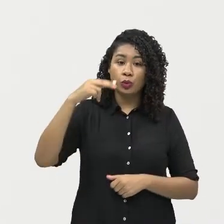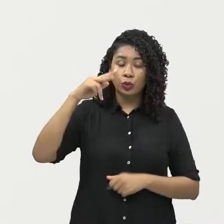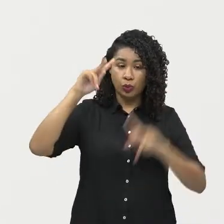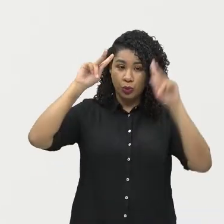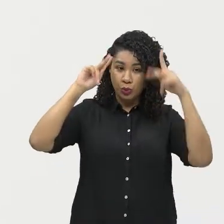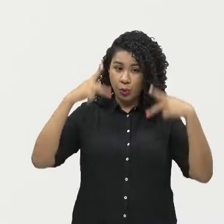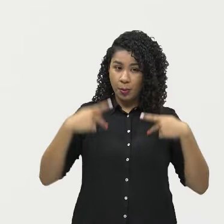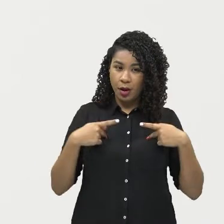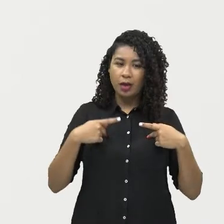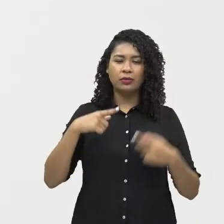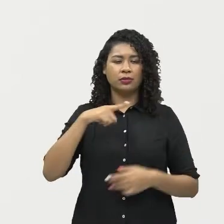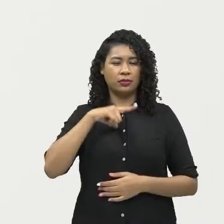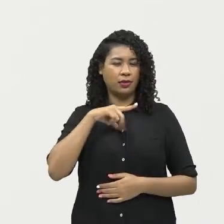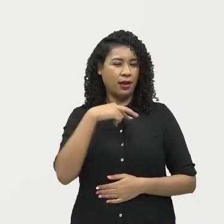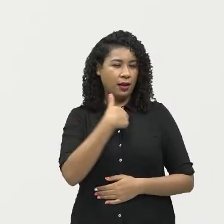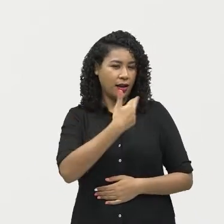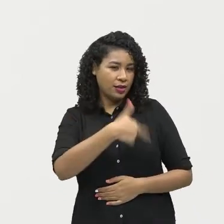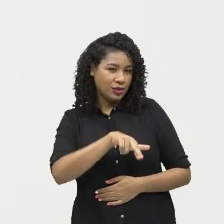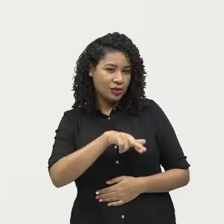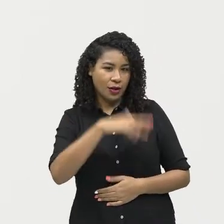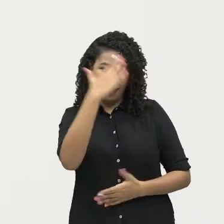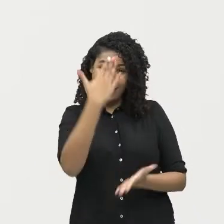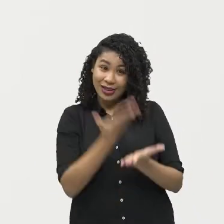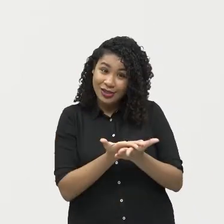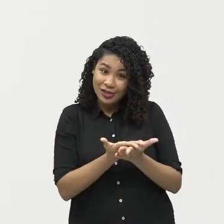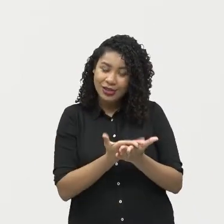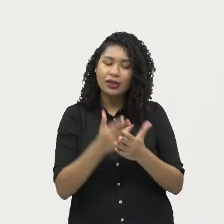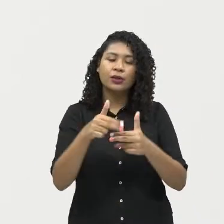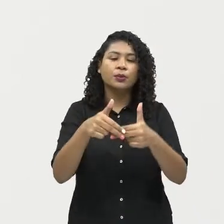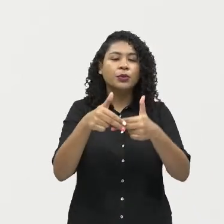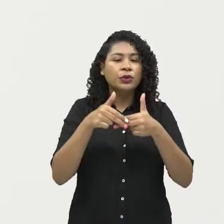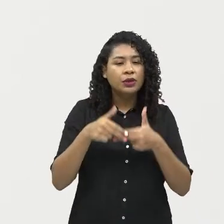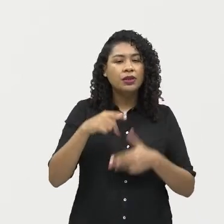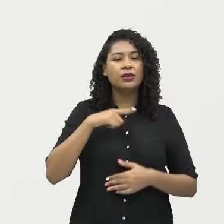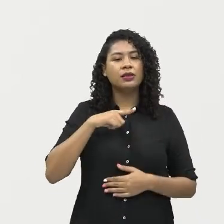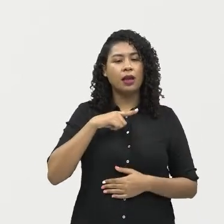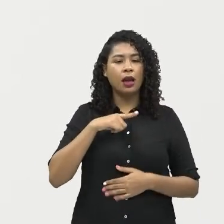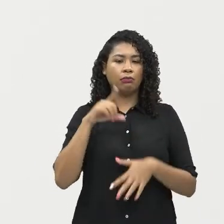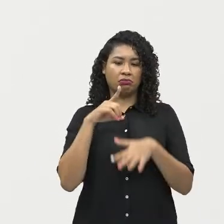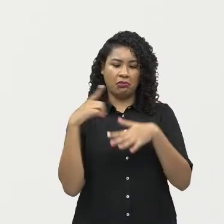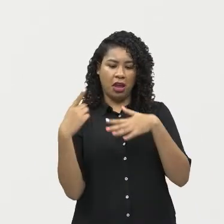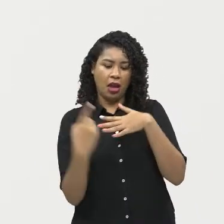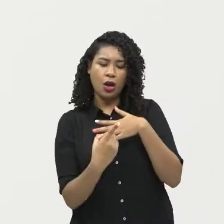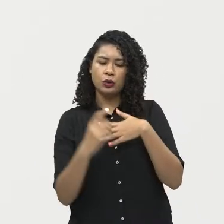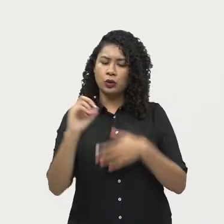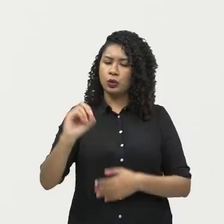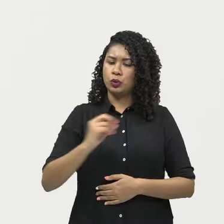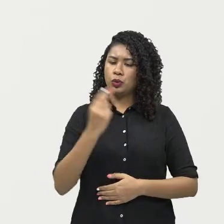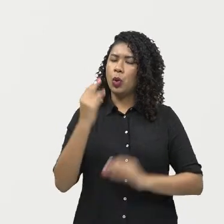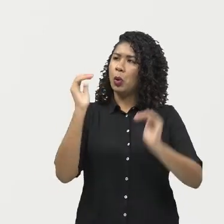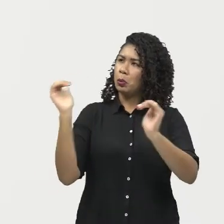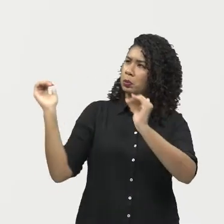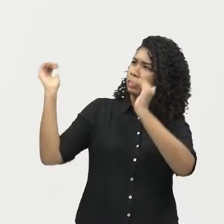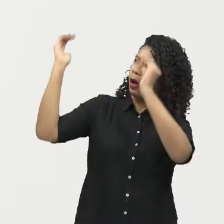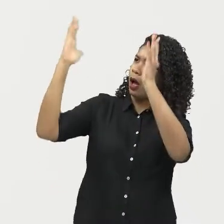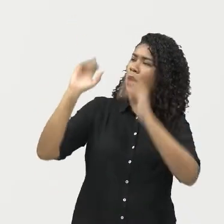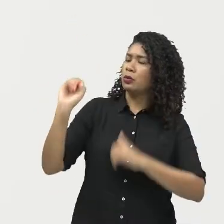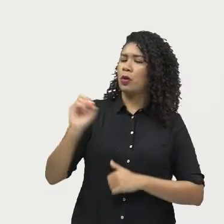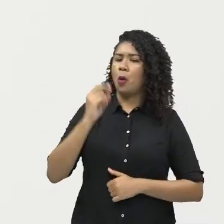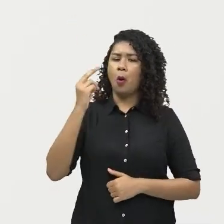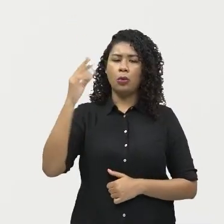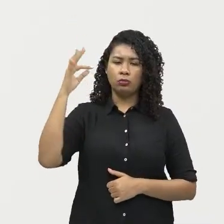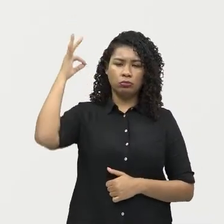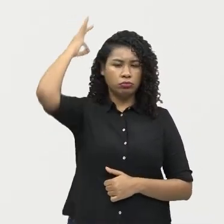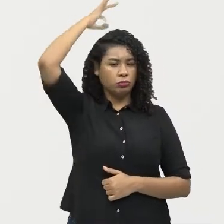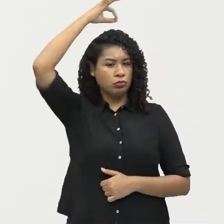de certa forma, tem essa relação aos deuses, ao sobrenatural, ao sagrado, mas um outro dado que é